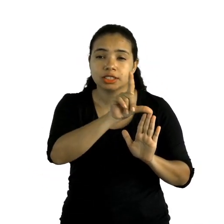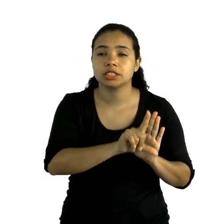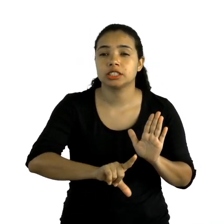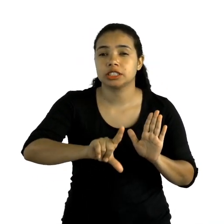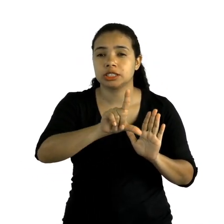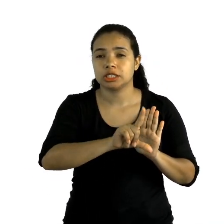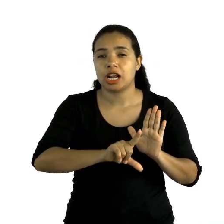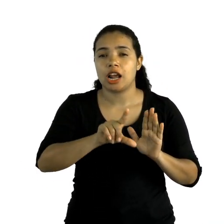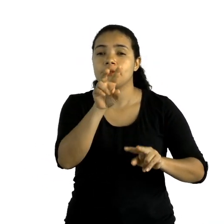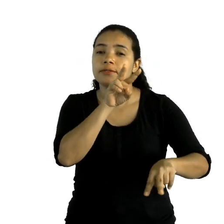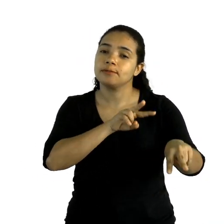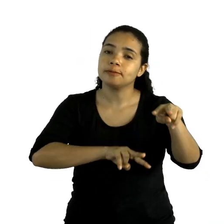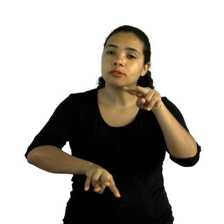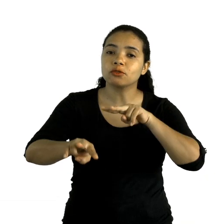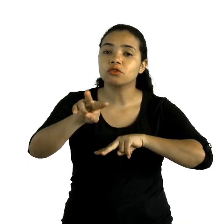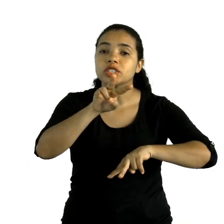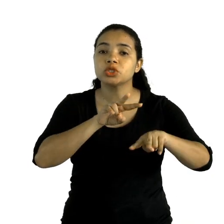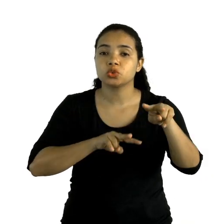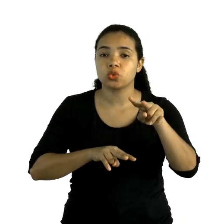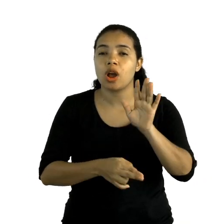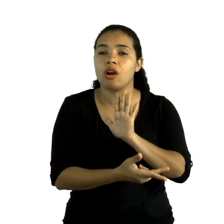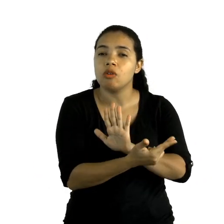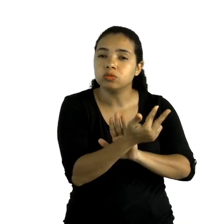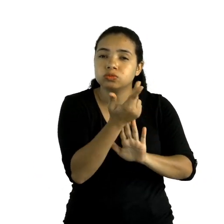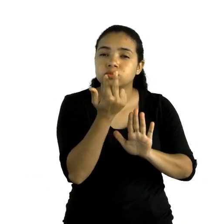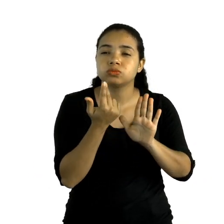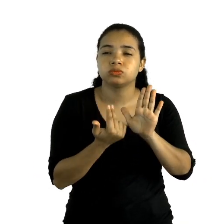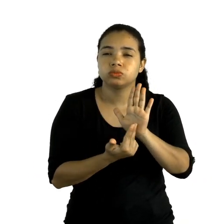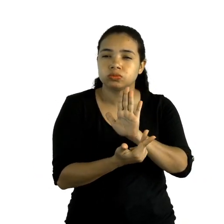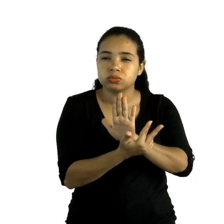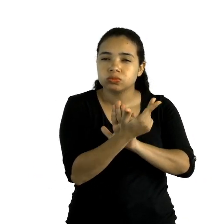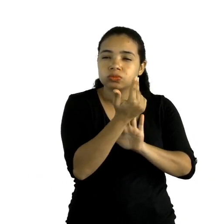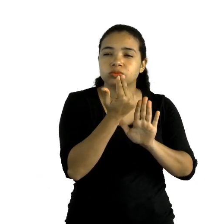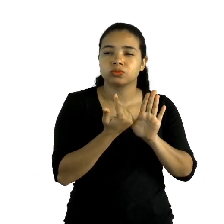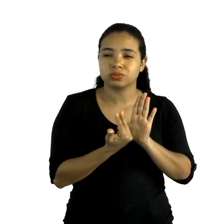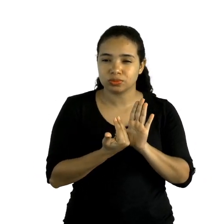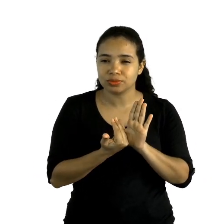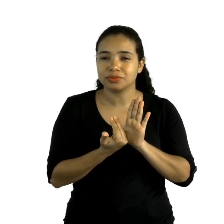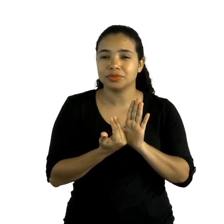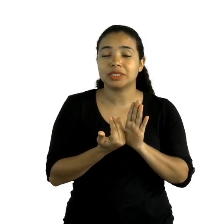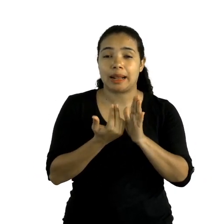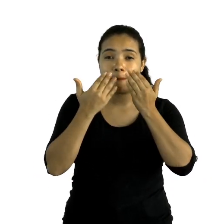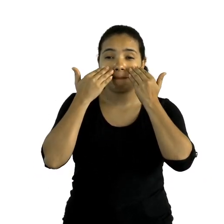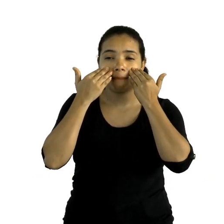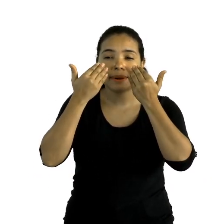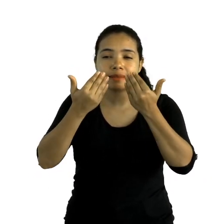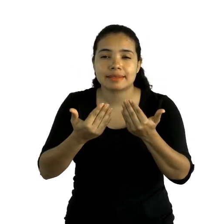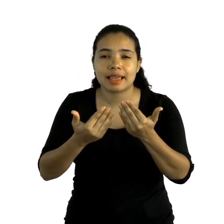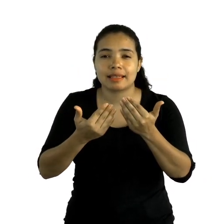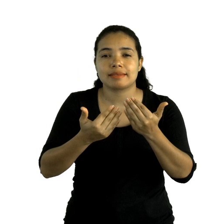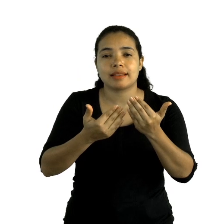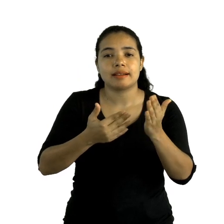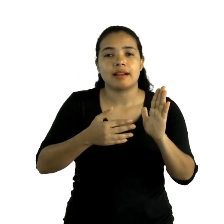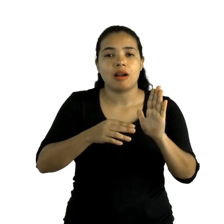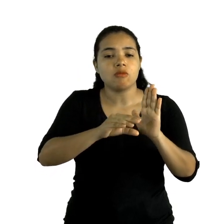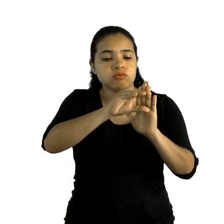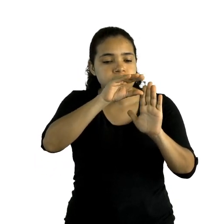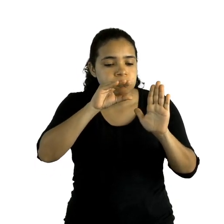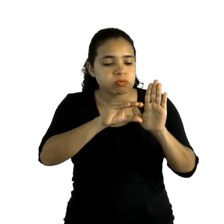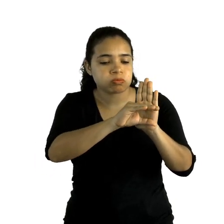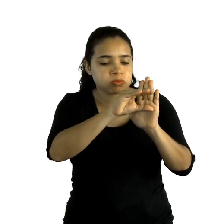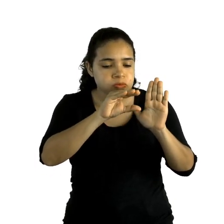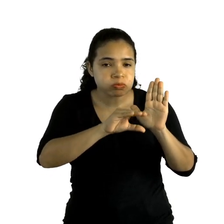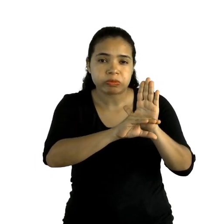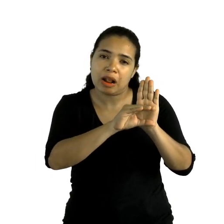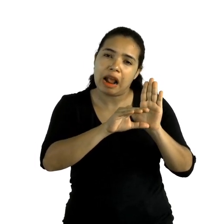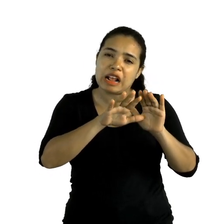formas visuais, que são os desenhos, através de desenho. Apresenta recursos não formais. O